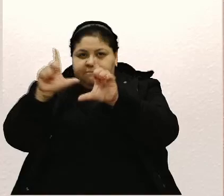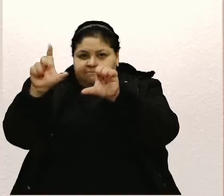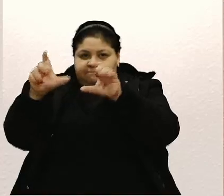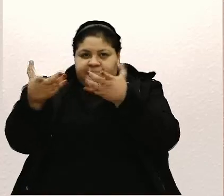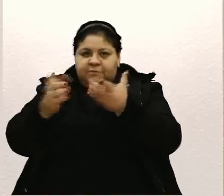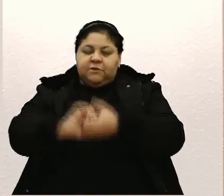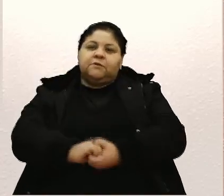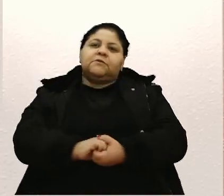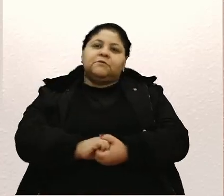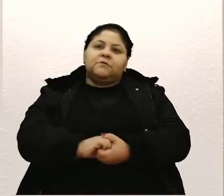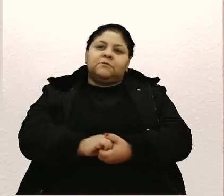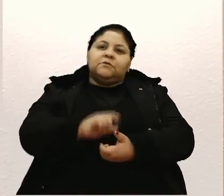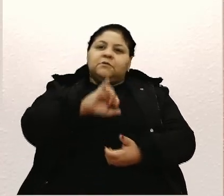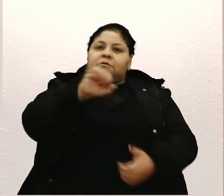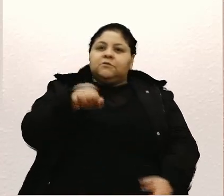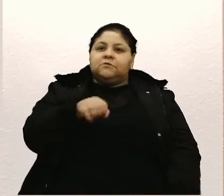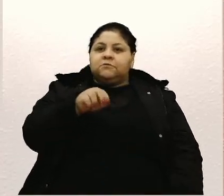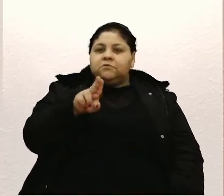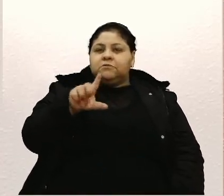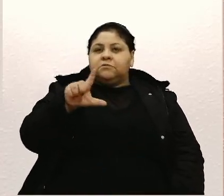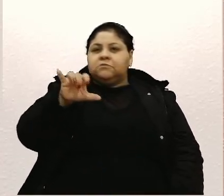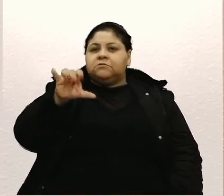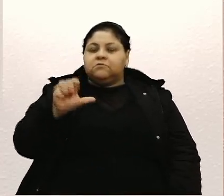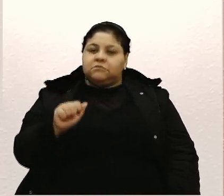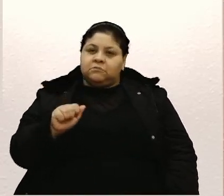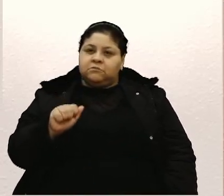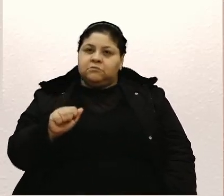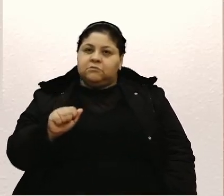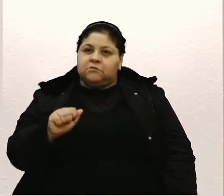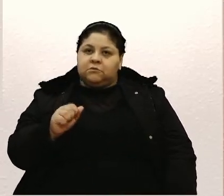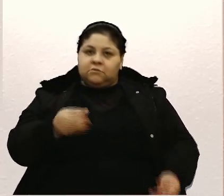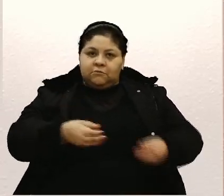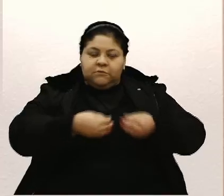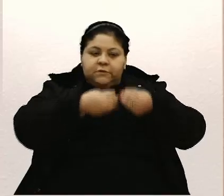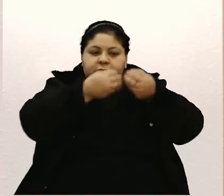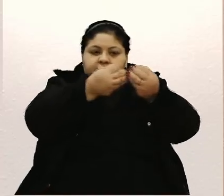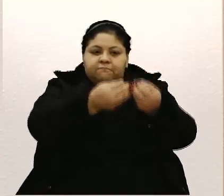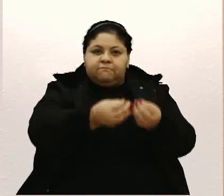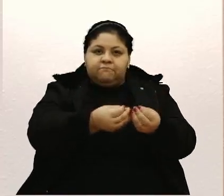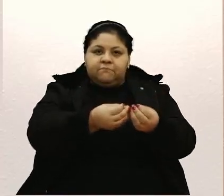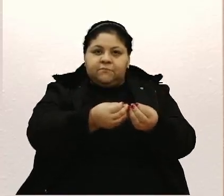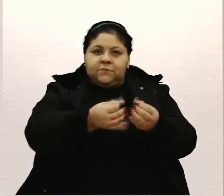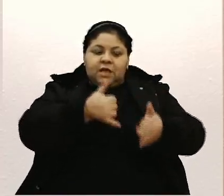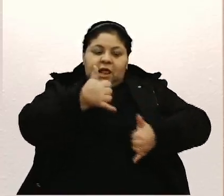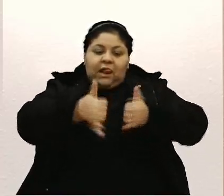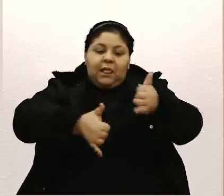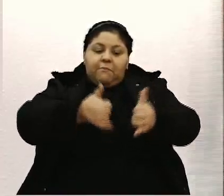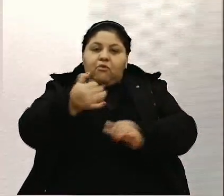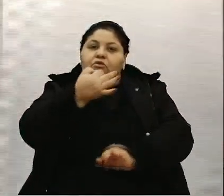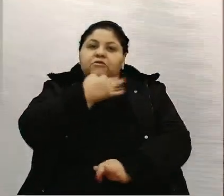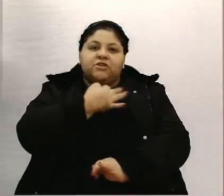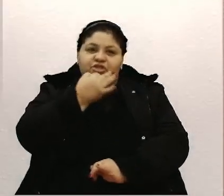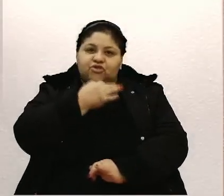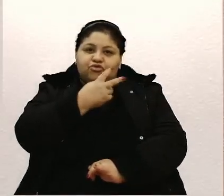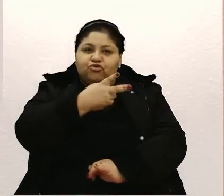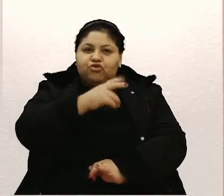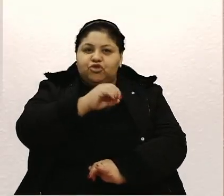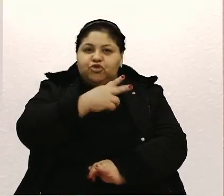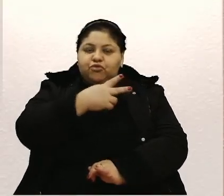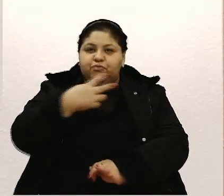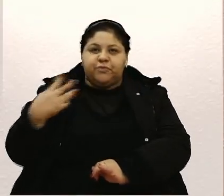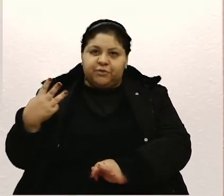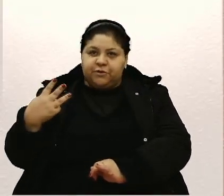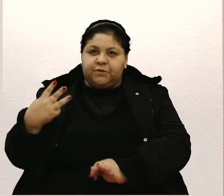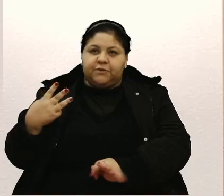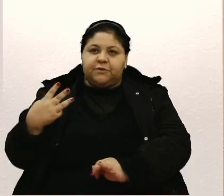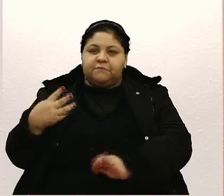E a Júlia de Lucena Miquelon recebeu esse título, né, Glamour Caxias 2024. Parabenizar